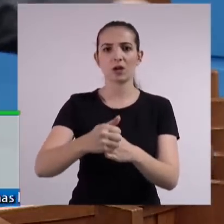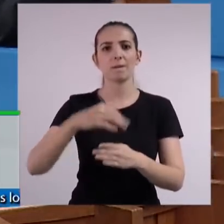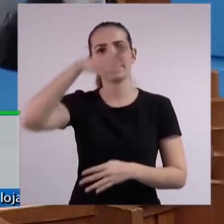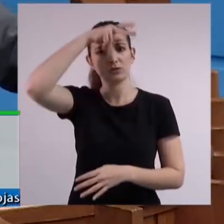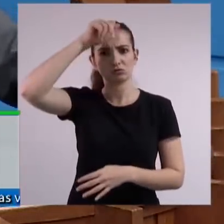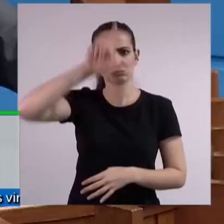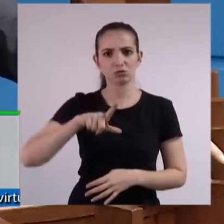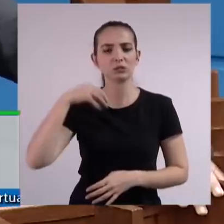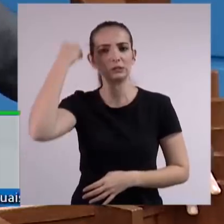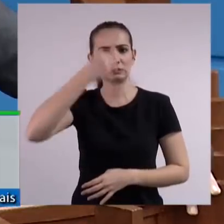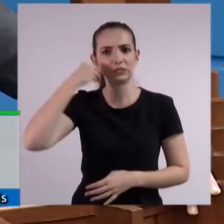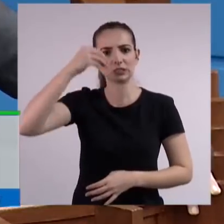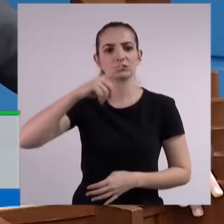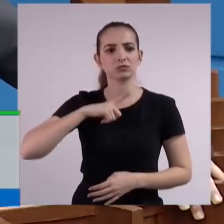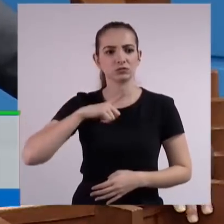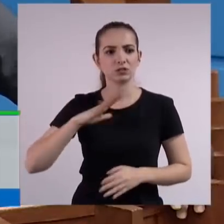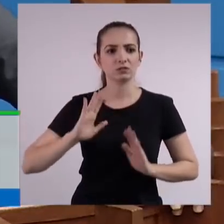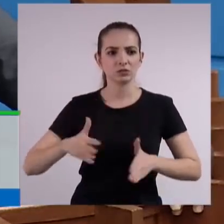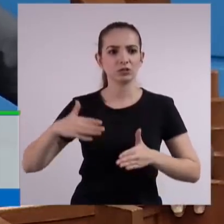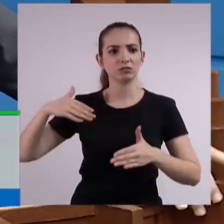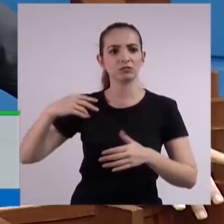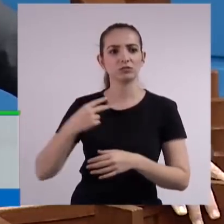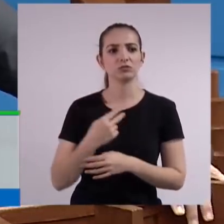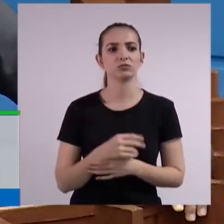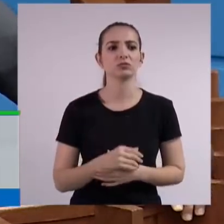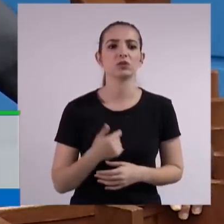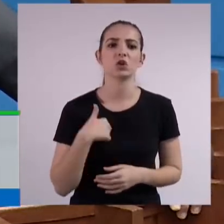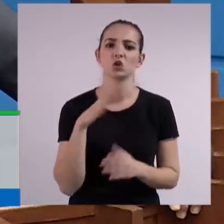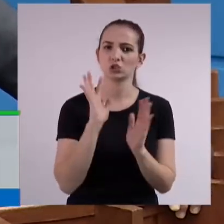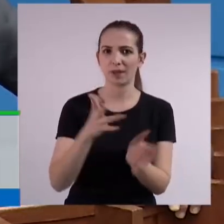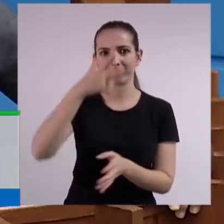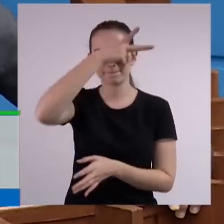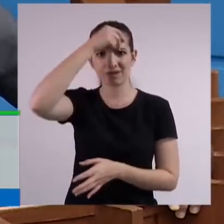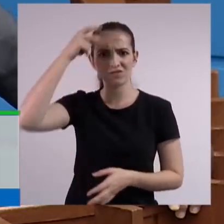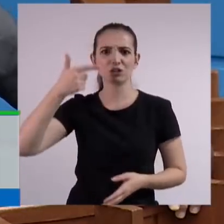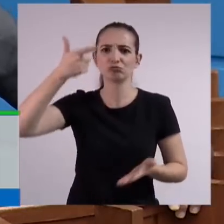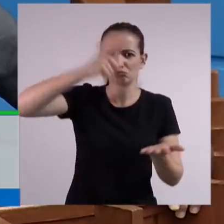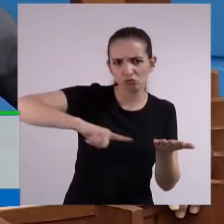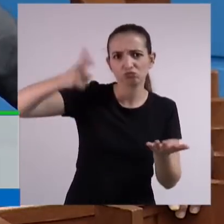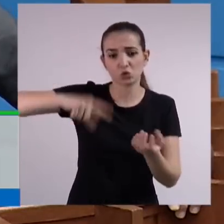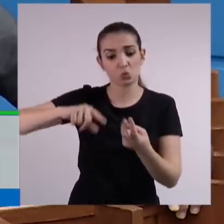de gestão adquirida ao longo de 2 mandatos como prefeito,